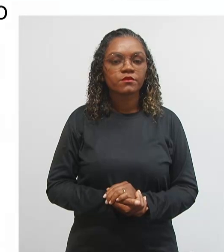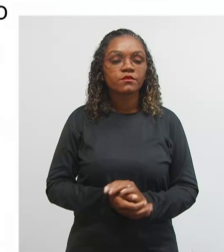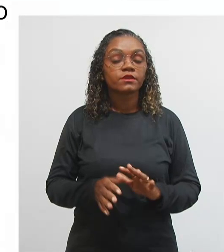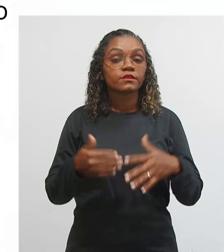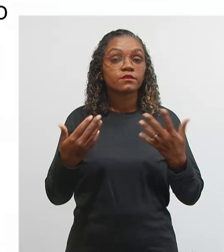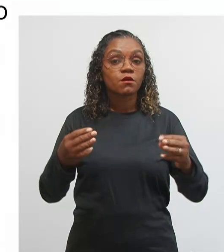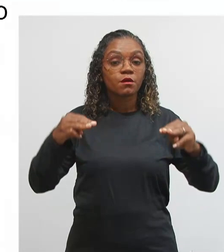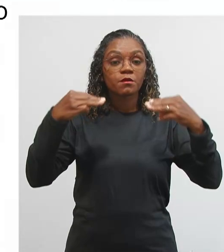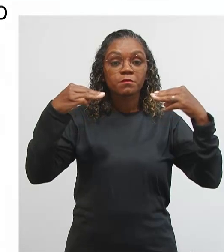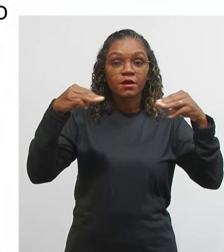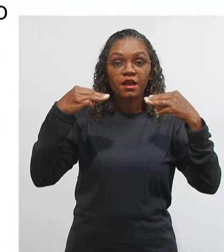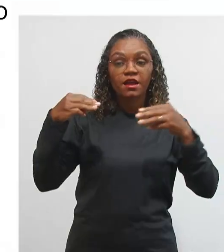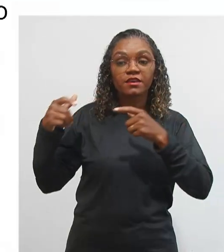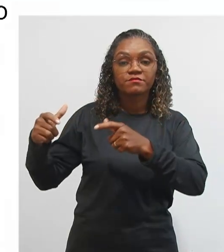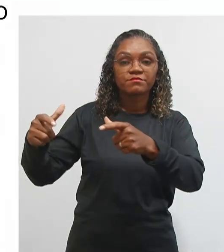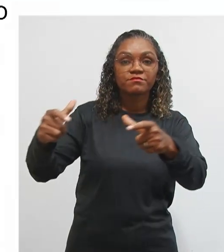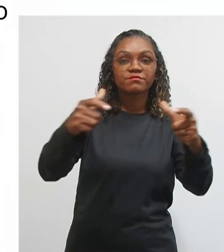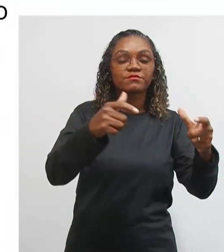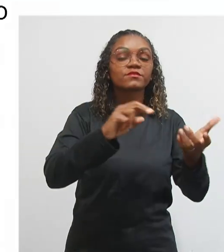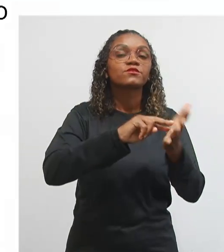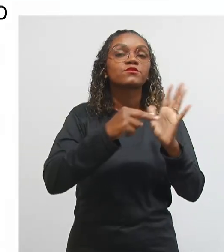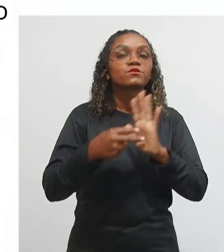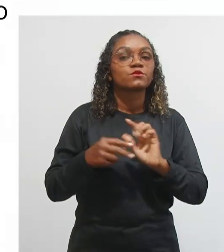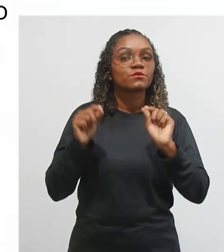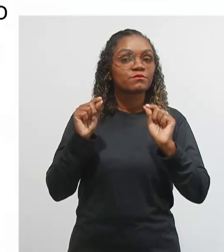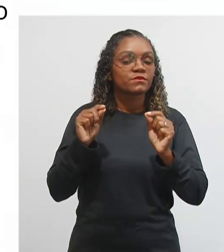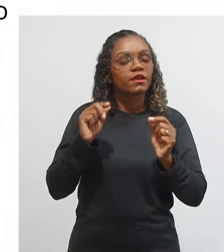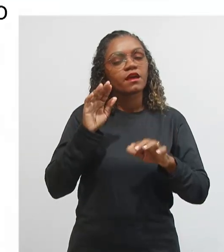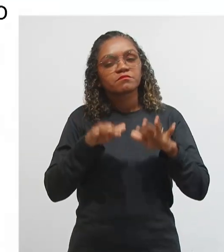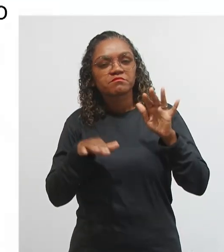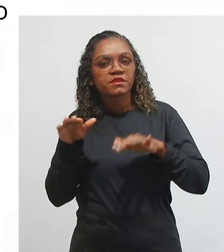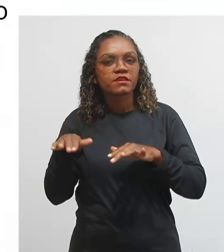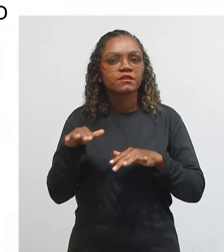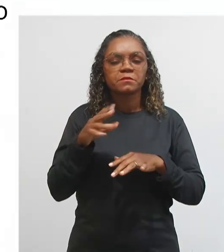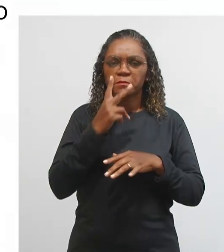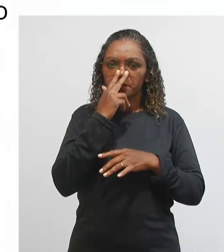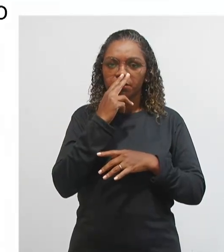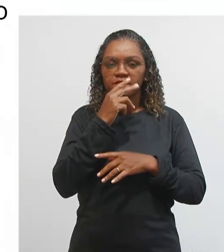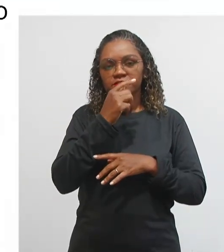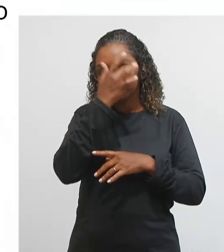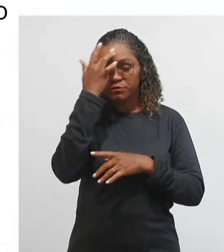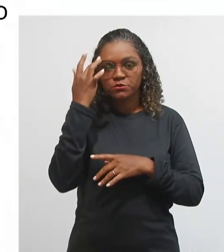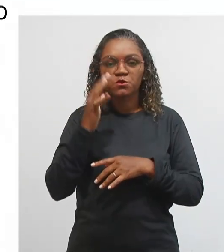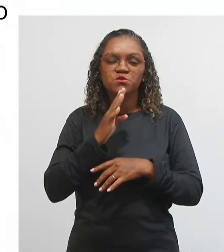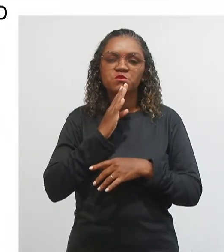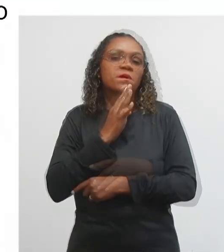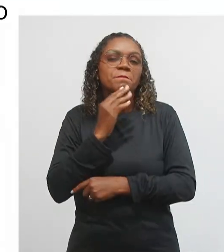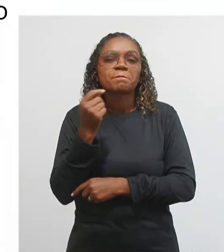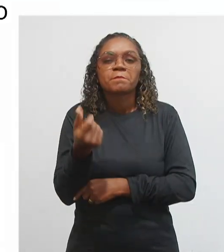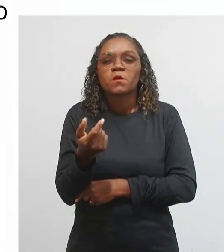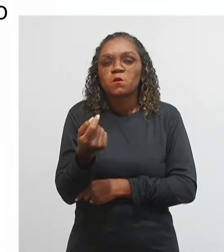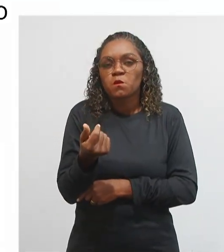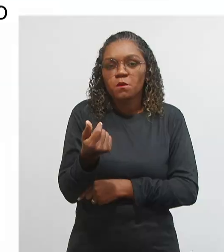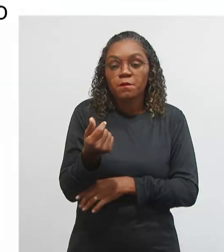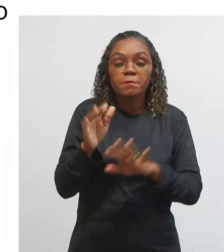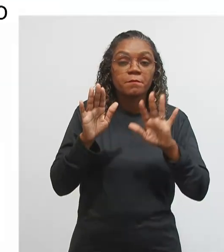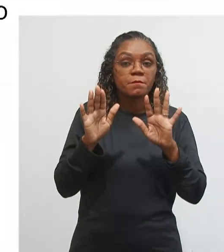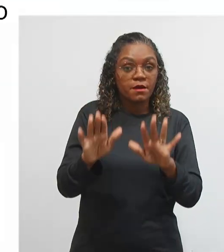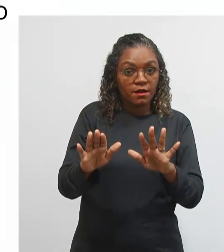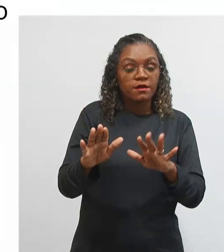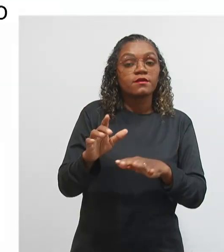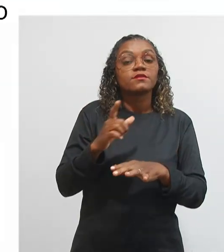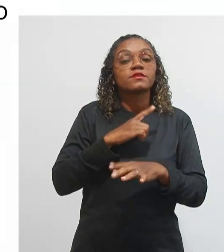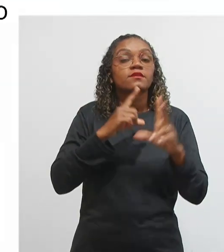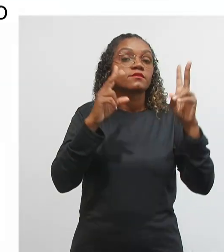de lugares é um dos que não é tão conhecido, né? Mas é muito interessante. Mas ele vai tratar